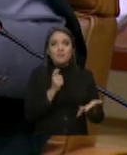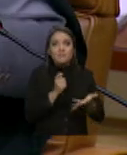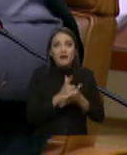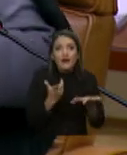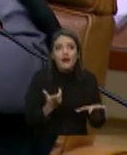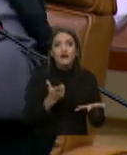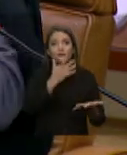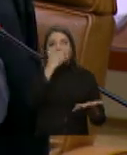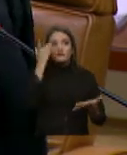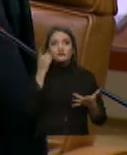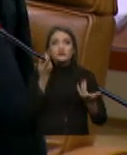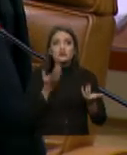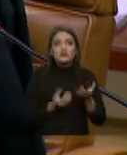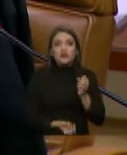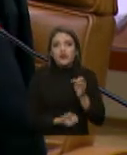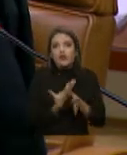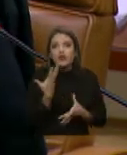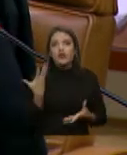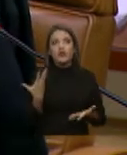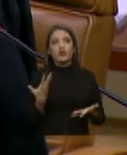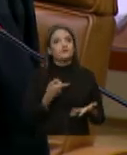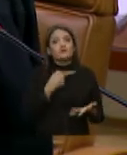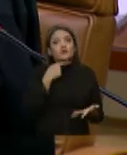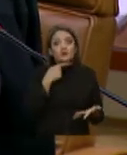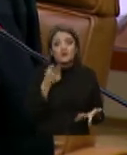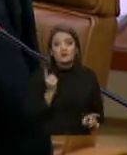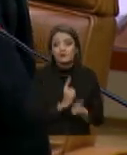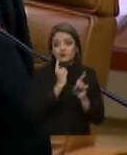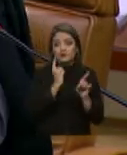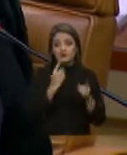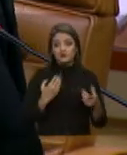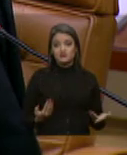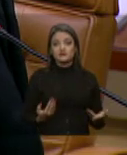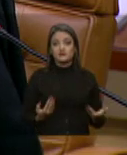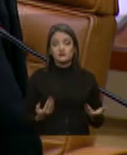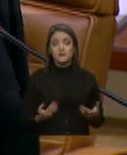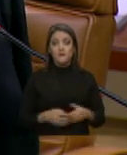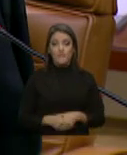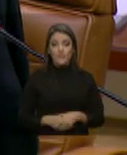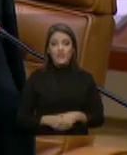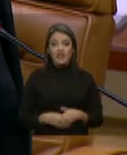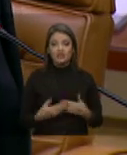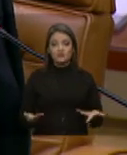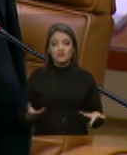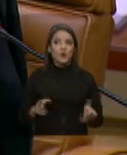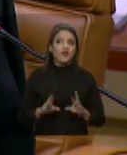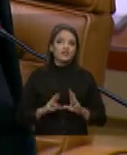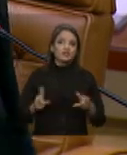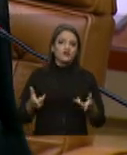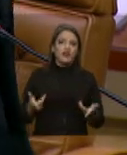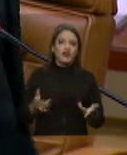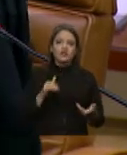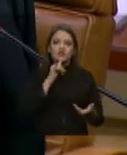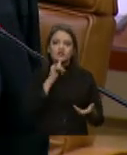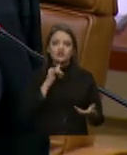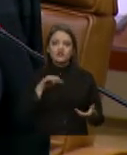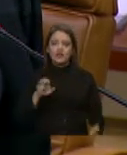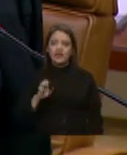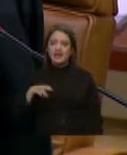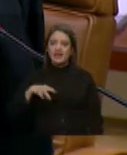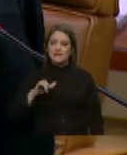é toda uma produção diferente das provas normais Diferente de quando se usa o